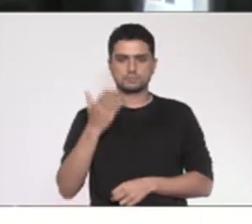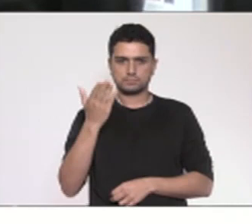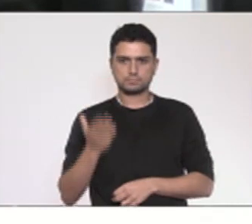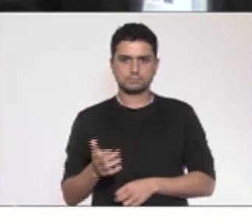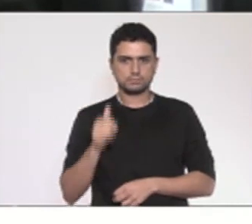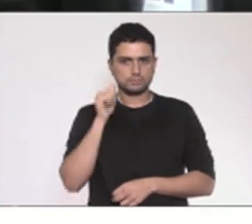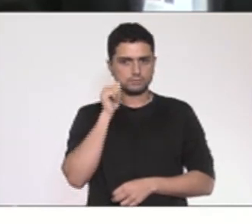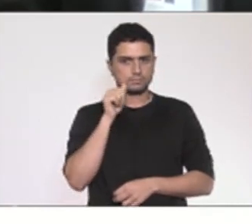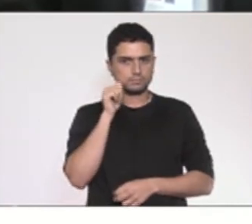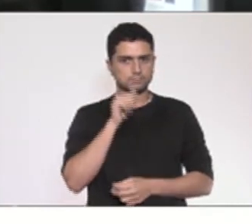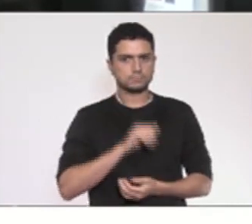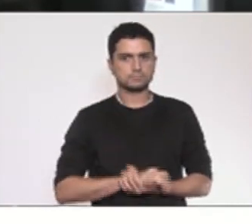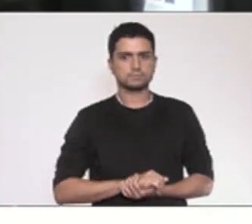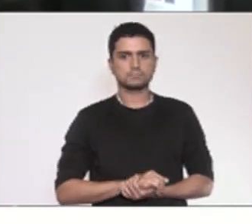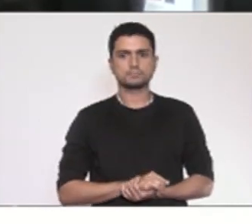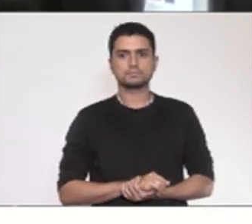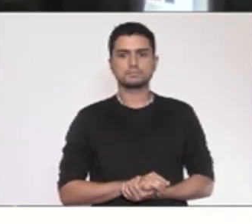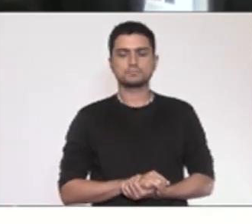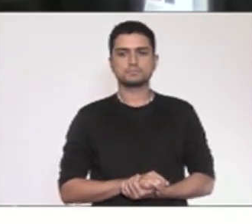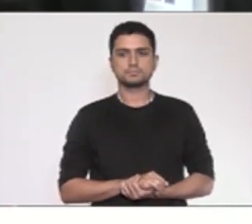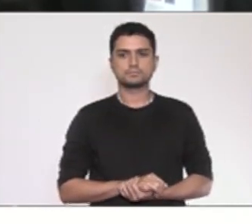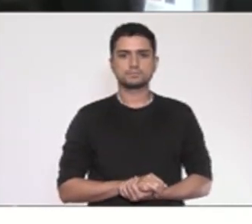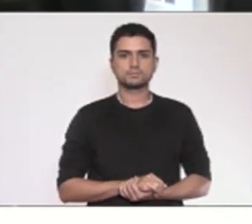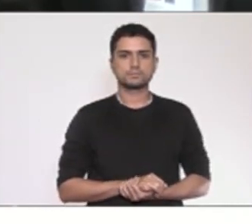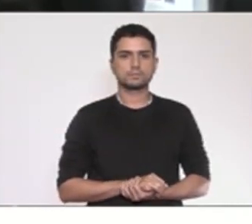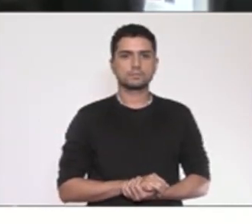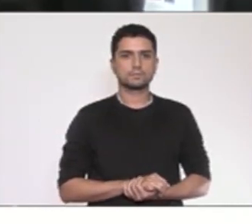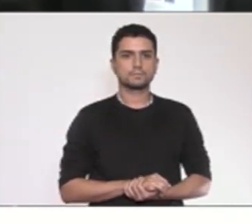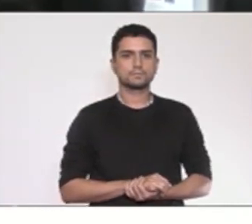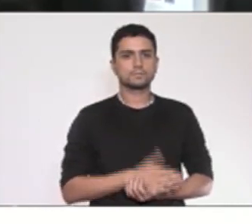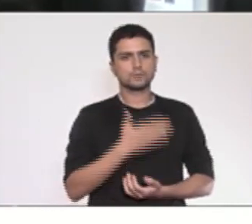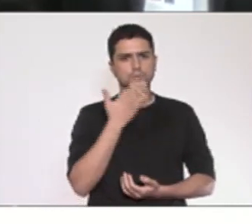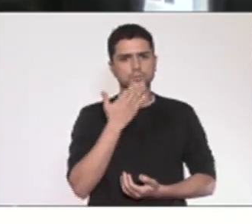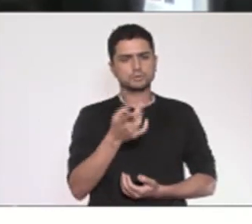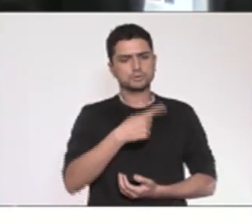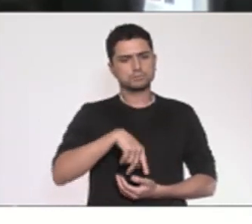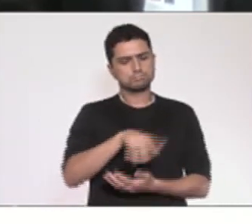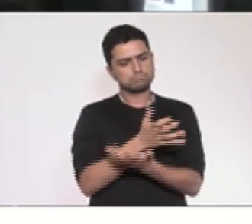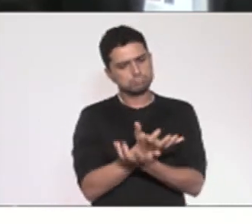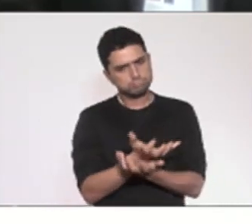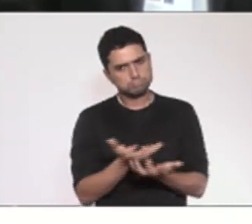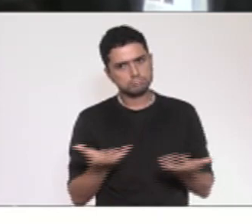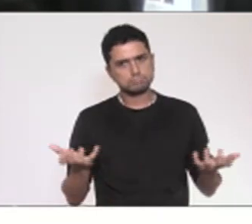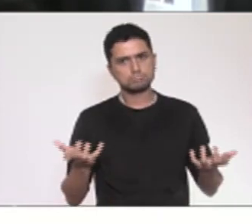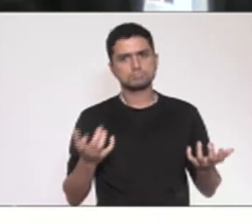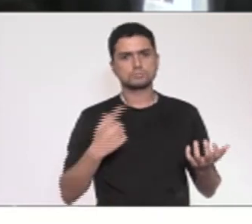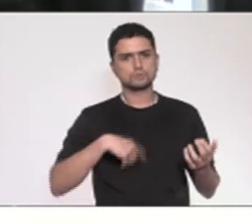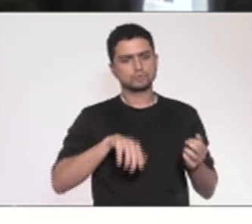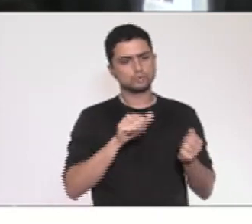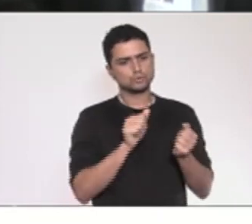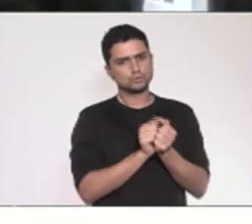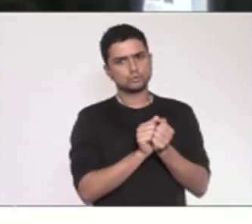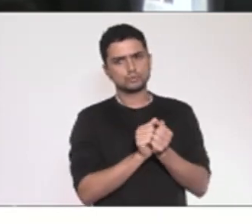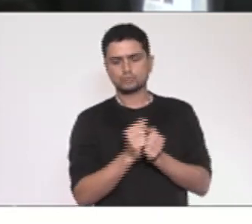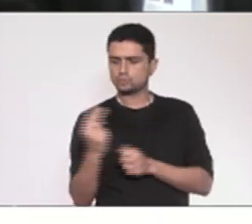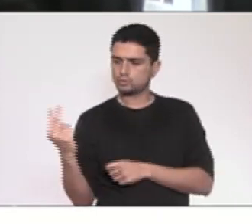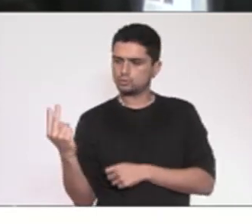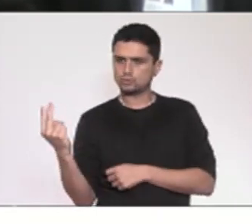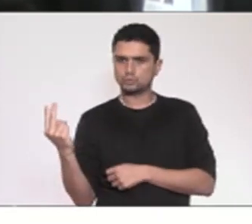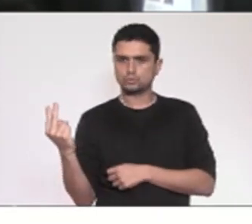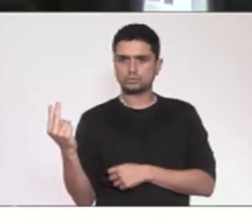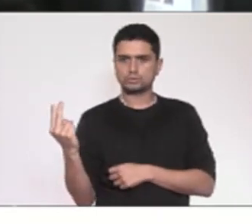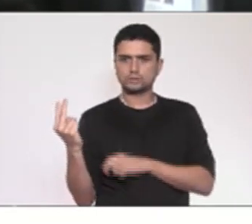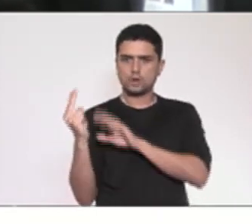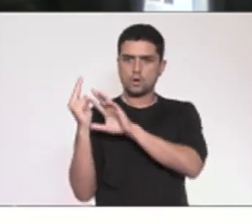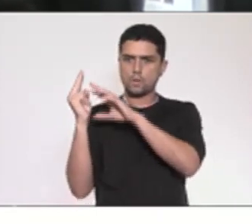Elisa Bastos de Carvalho. Solicita ao cerimonial que acompanhe os dois homenageados aqui para a mesa de honra,